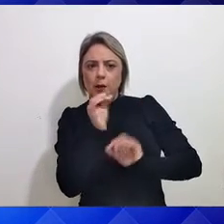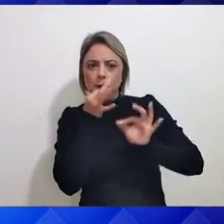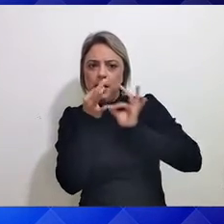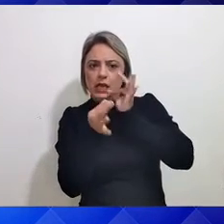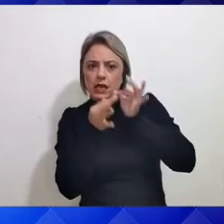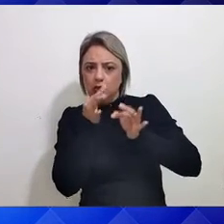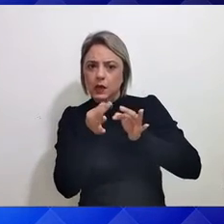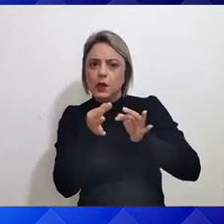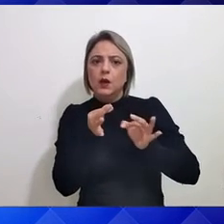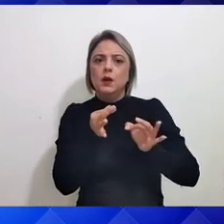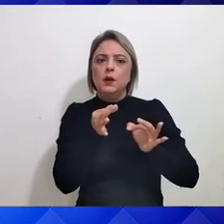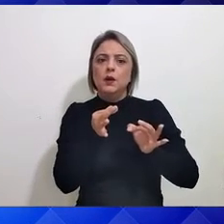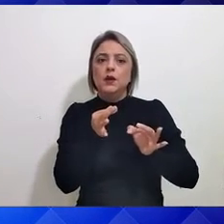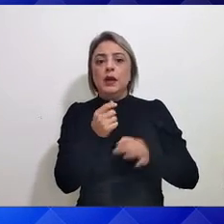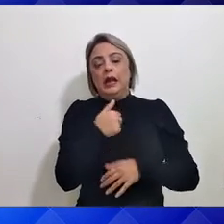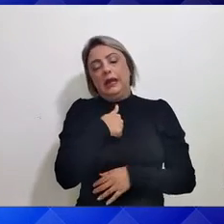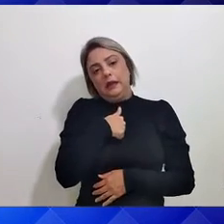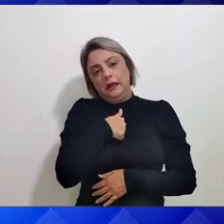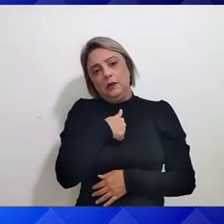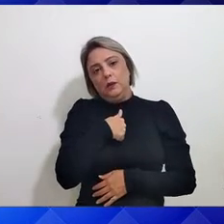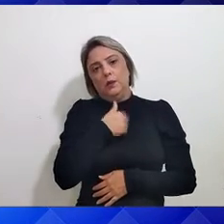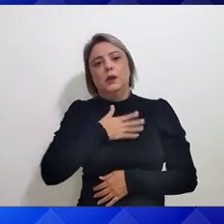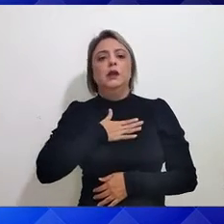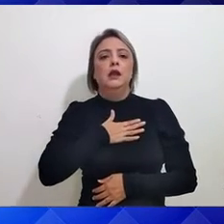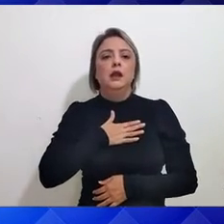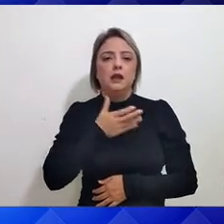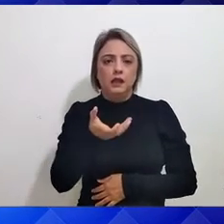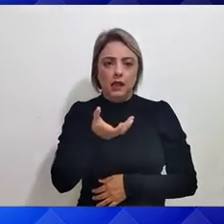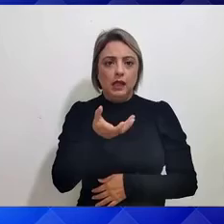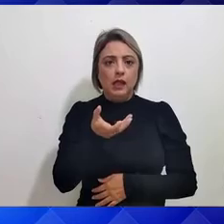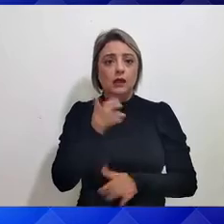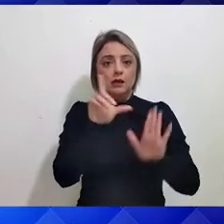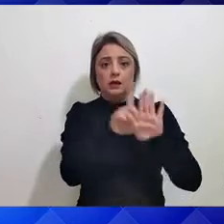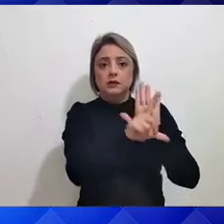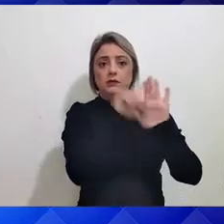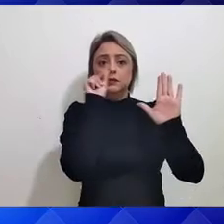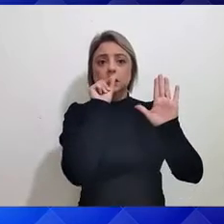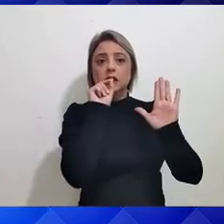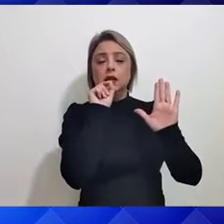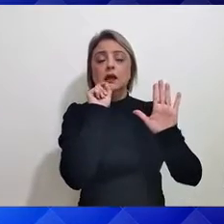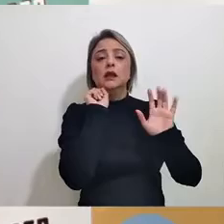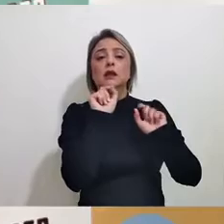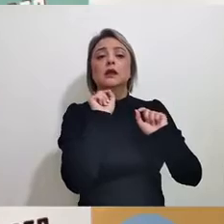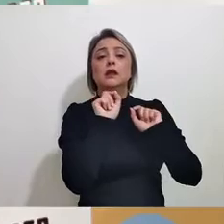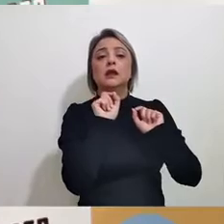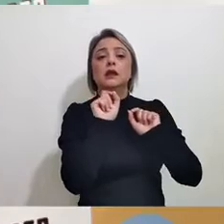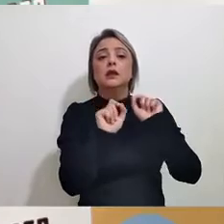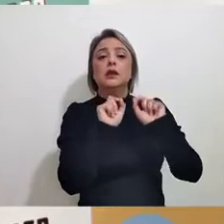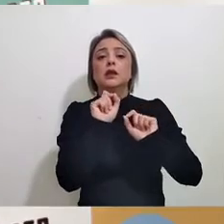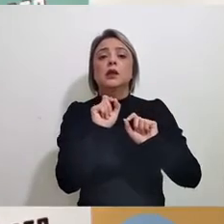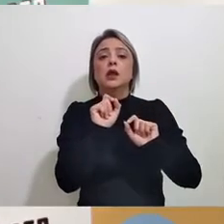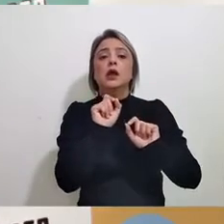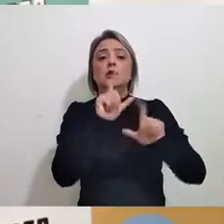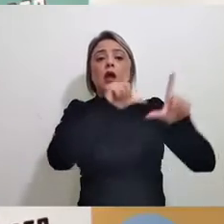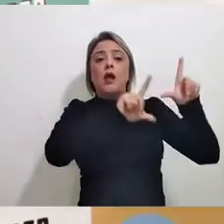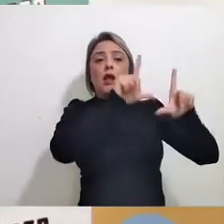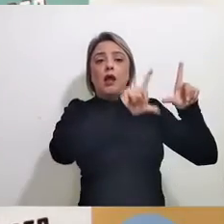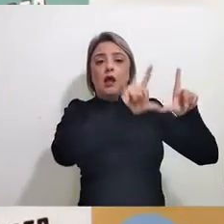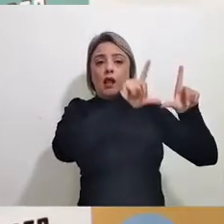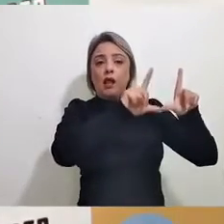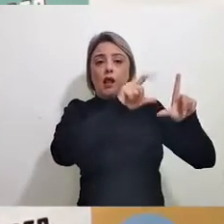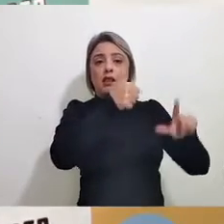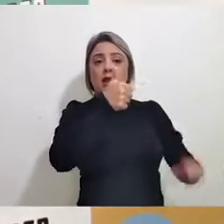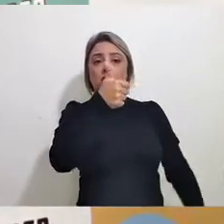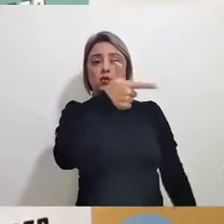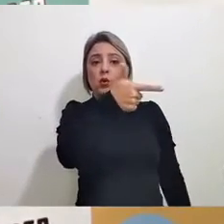Eu queria ressaltar aqui que nós estamos no canal 12 na NET em Brasília, né? Com essa